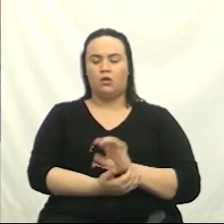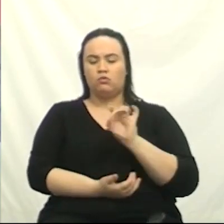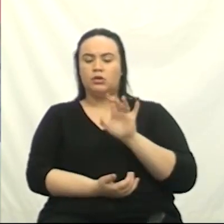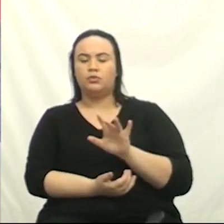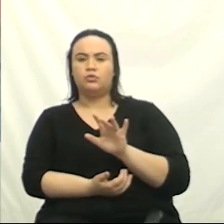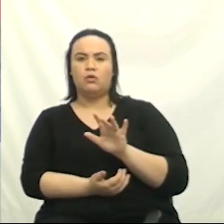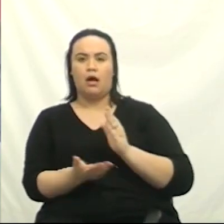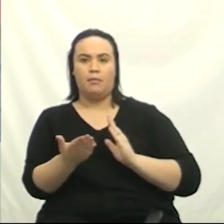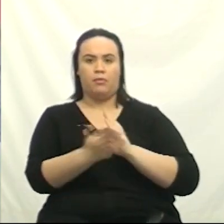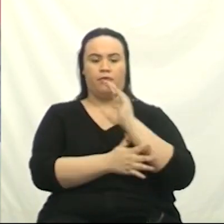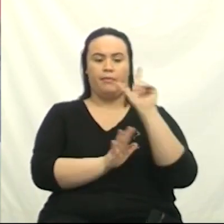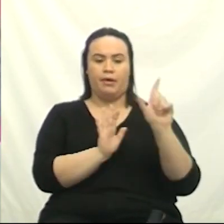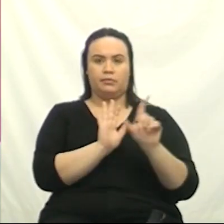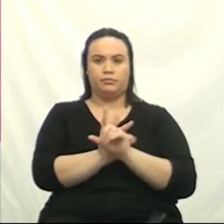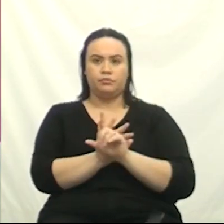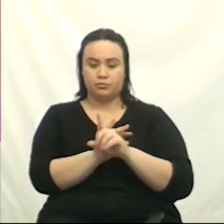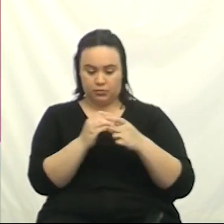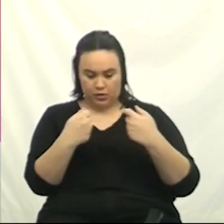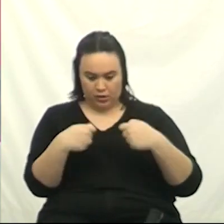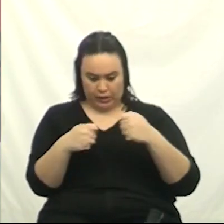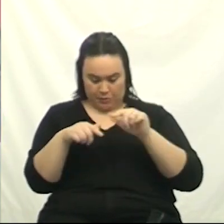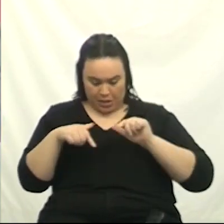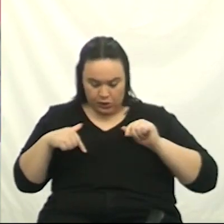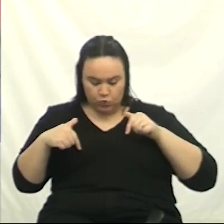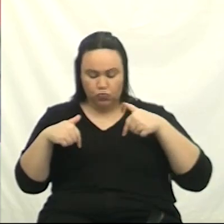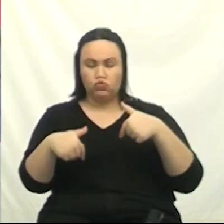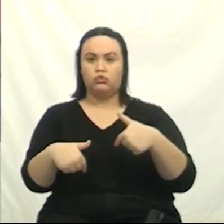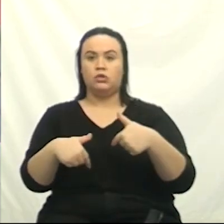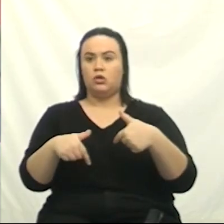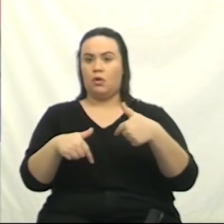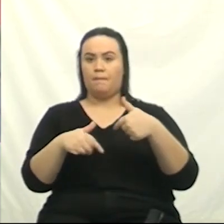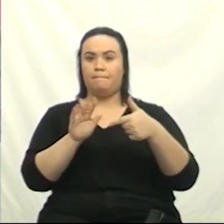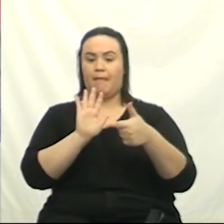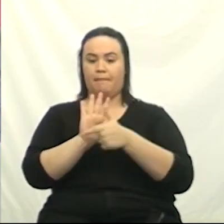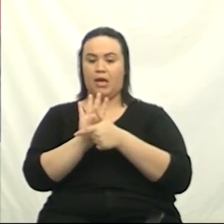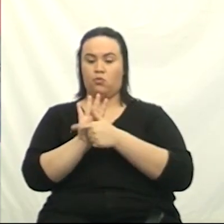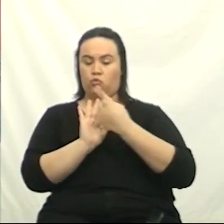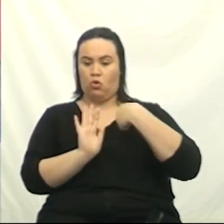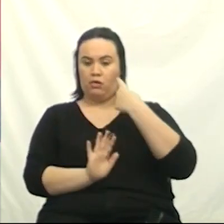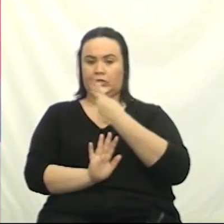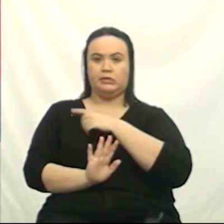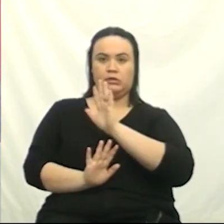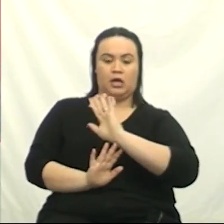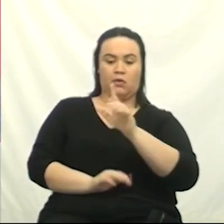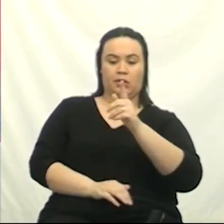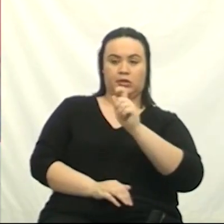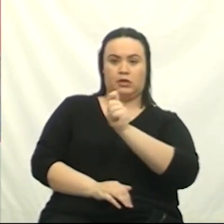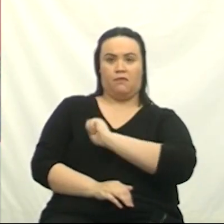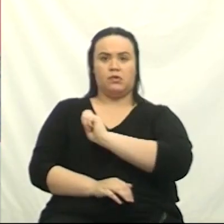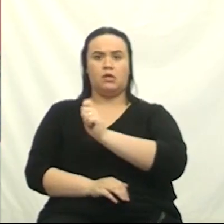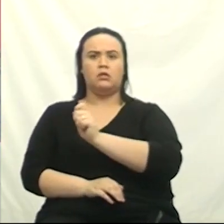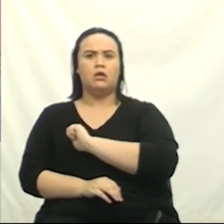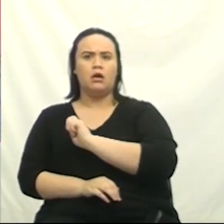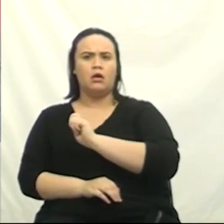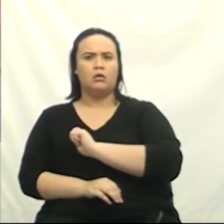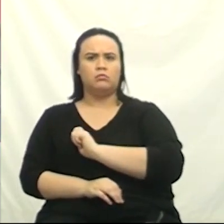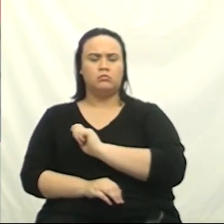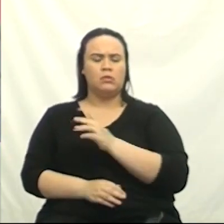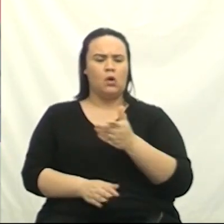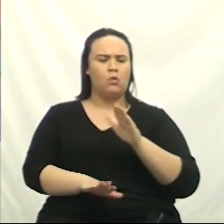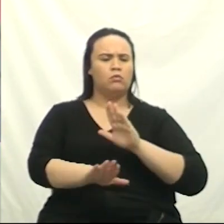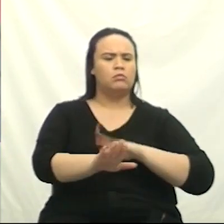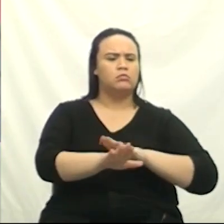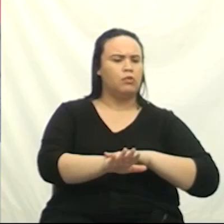aprovar uma lei tem que ser cumprida isso não é um papel nosso papel nosso é fiscalizar olhar aquilo que não está sendo